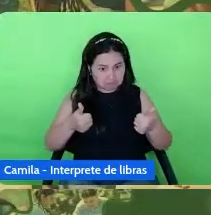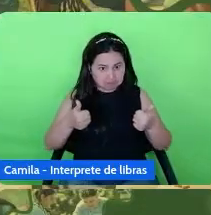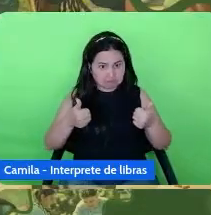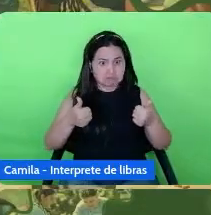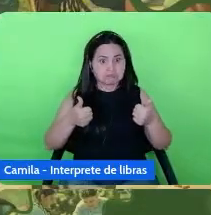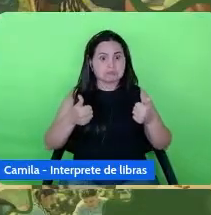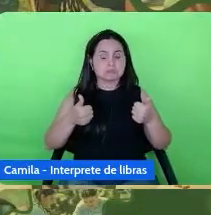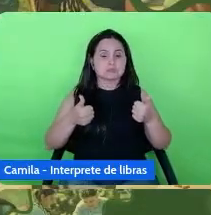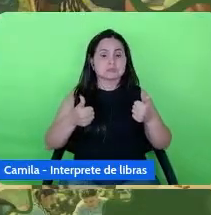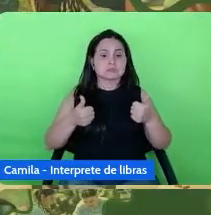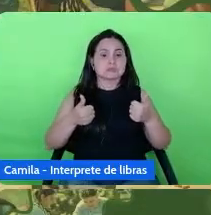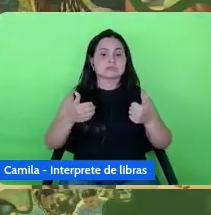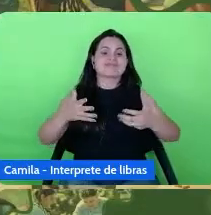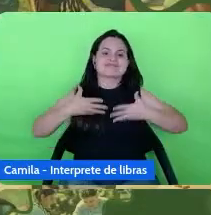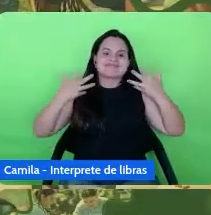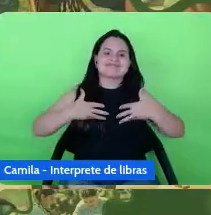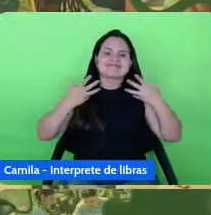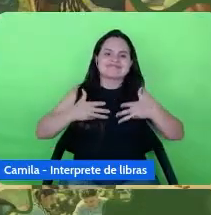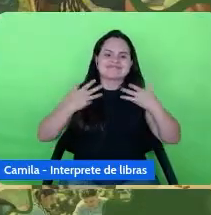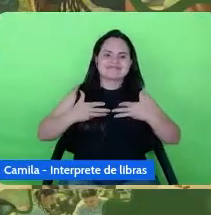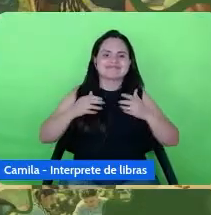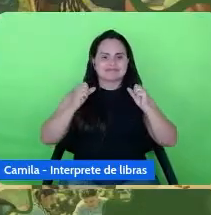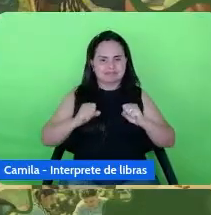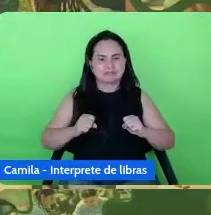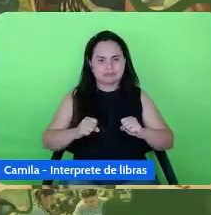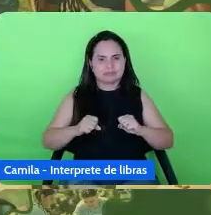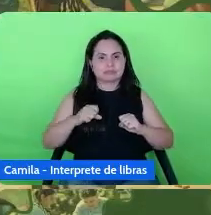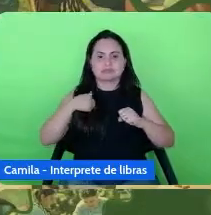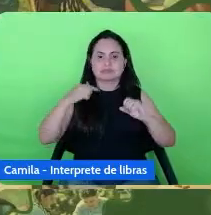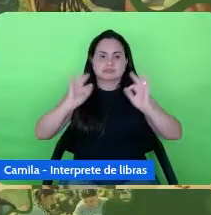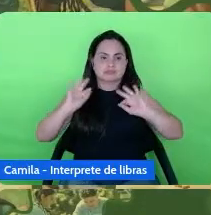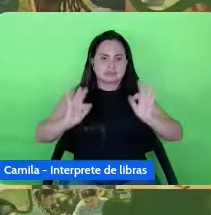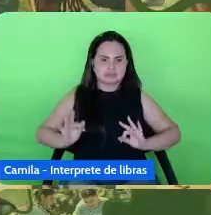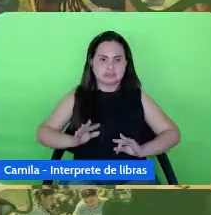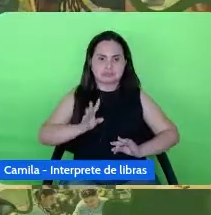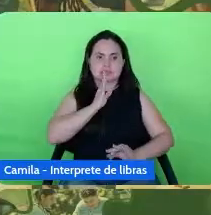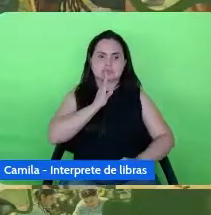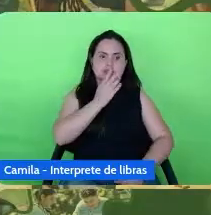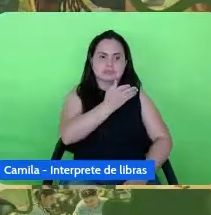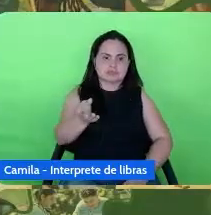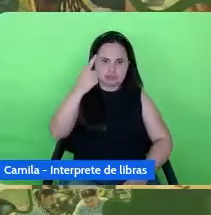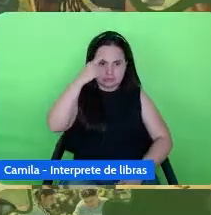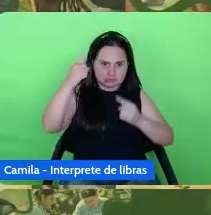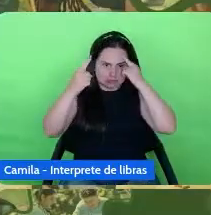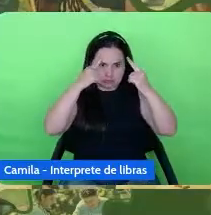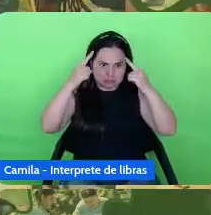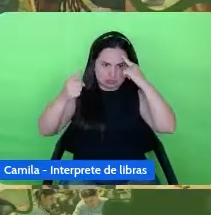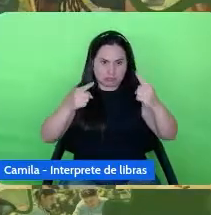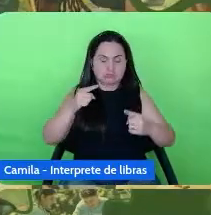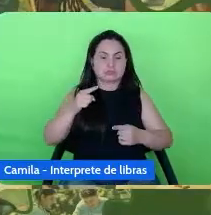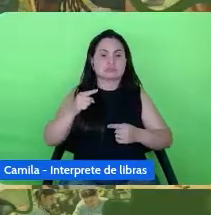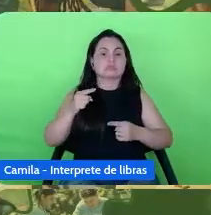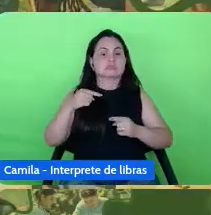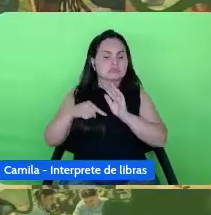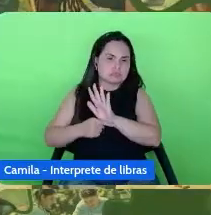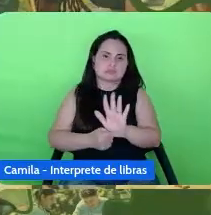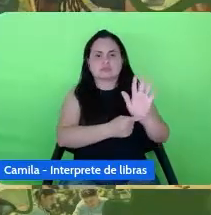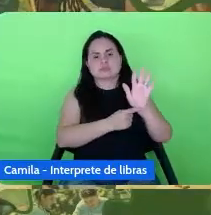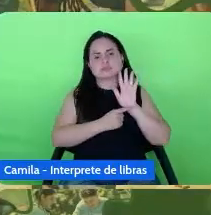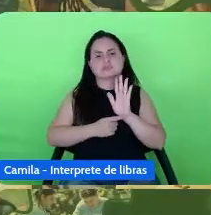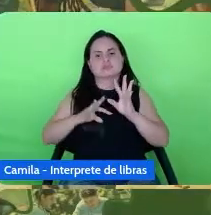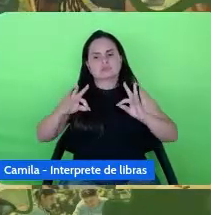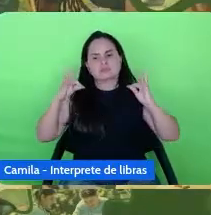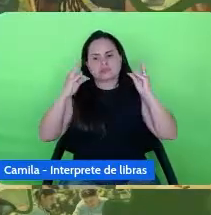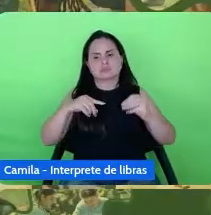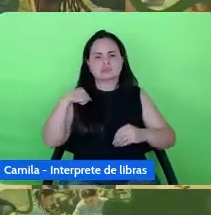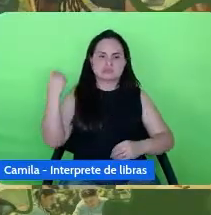Então, se entusiasmem, participem, nós vamos ficar muito felizes de conhecer as ideias de vocês, que nos ajudam a sermos, todos